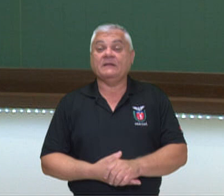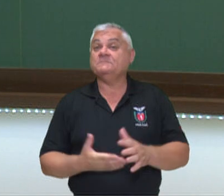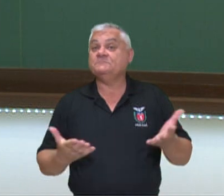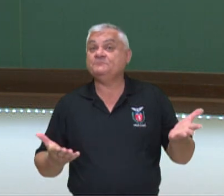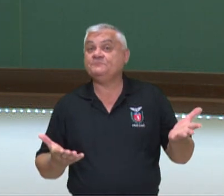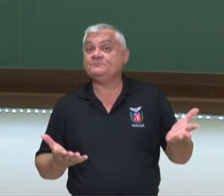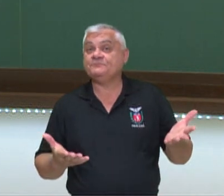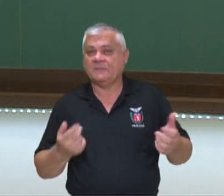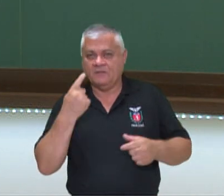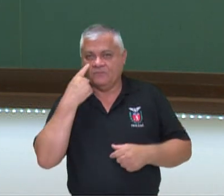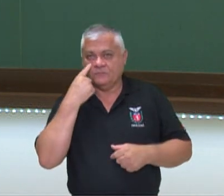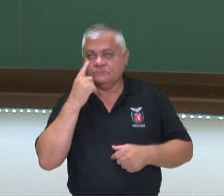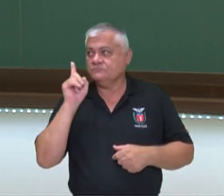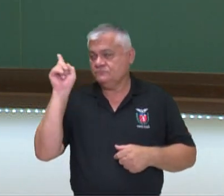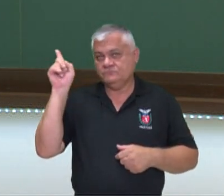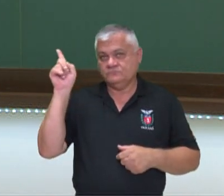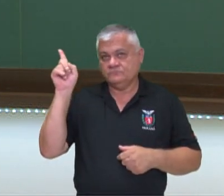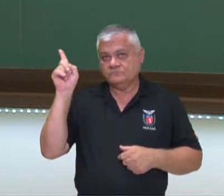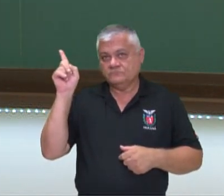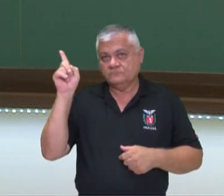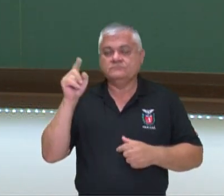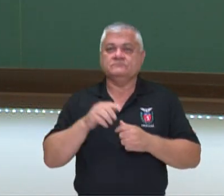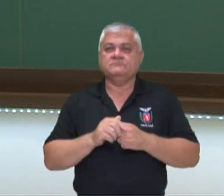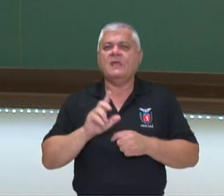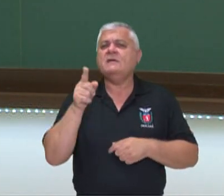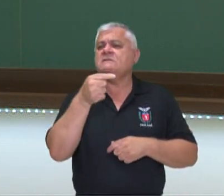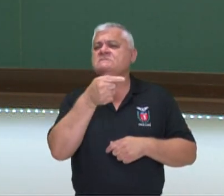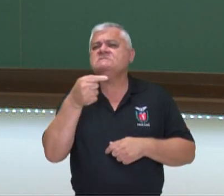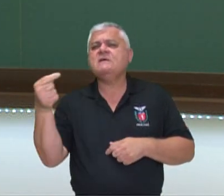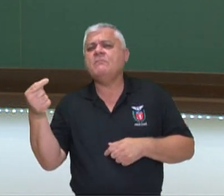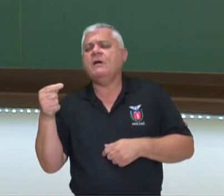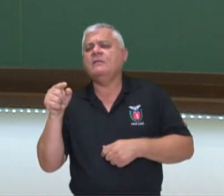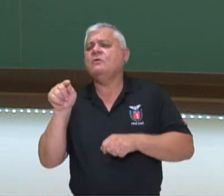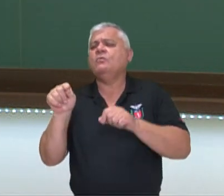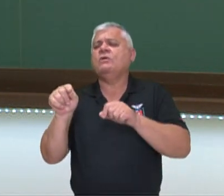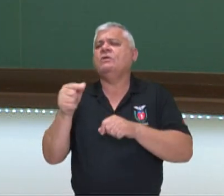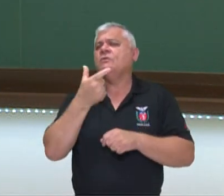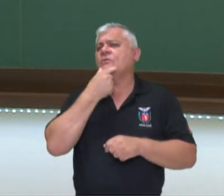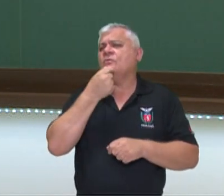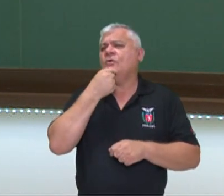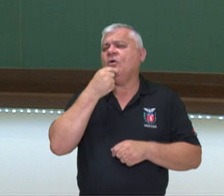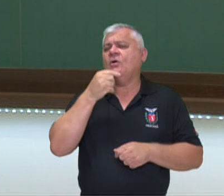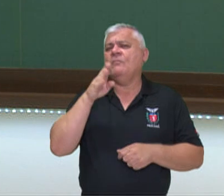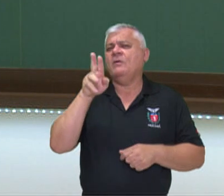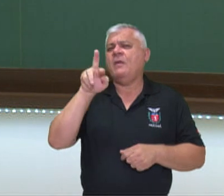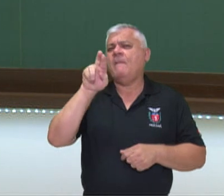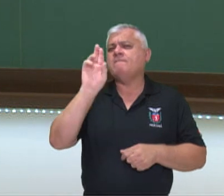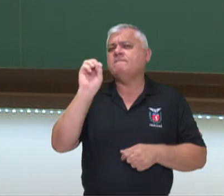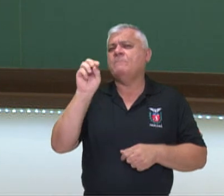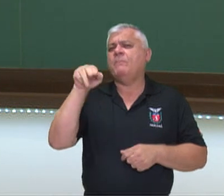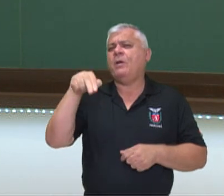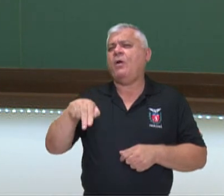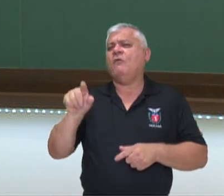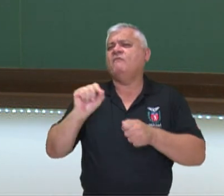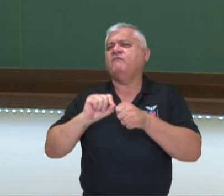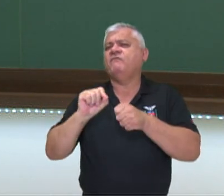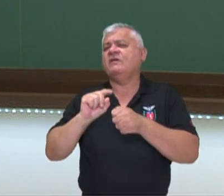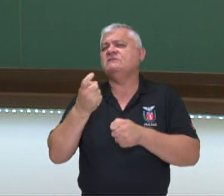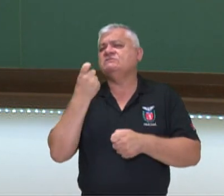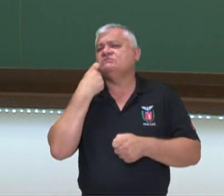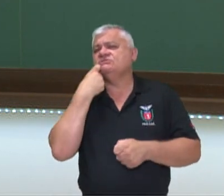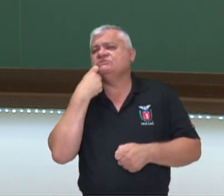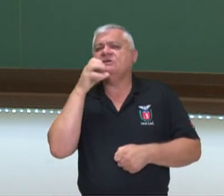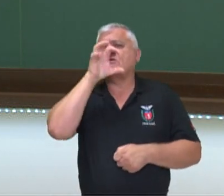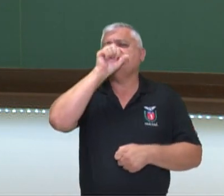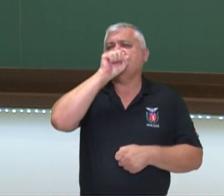Então, pessoal, observando aqui, terminando a nossa semana, o que o Sr. Brown, Mr. Brown fez no sexta ou no